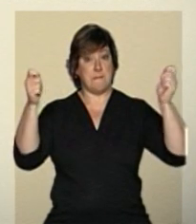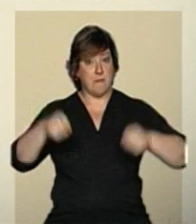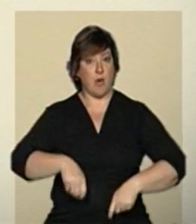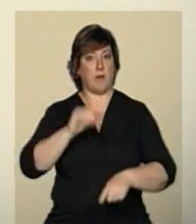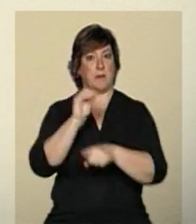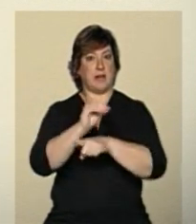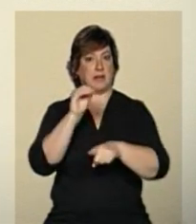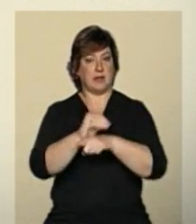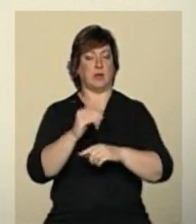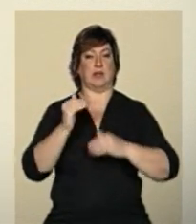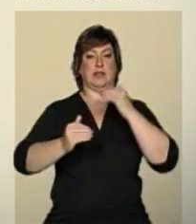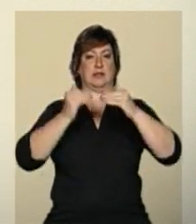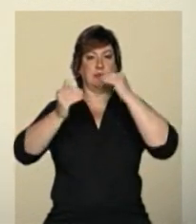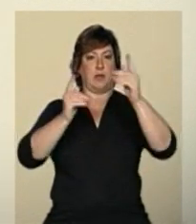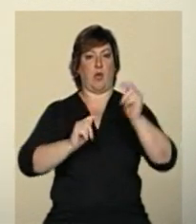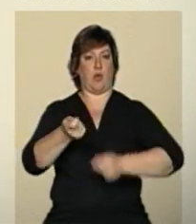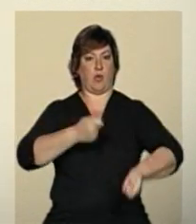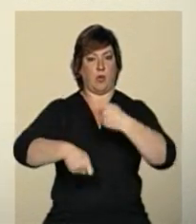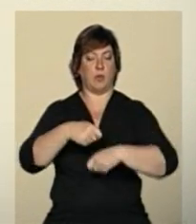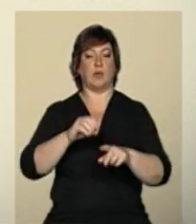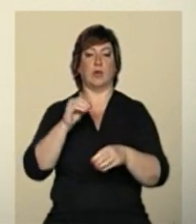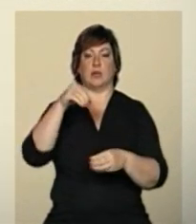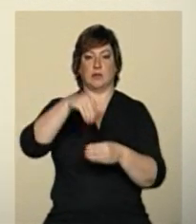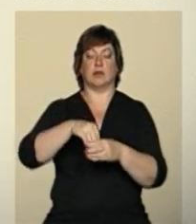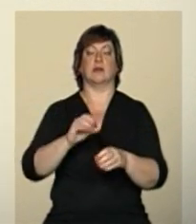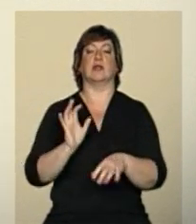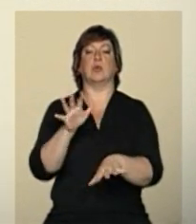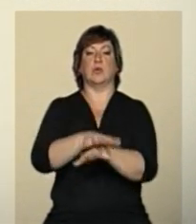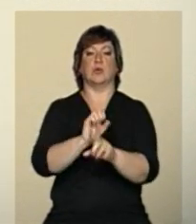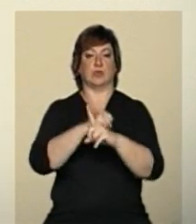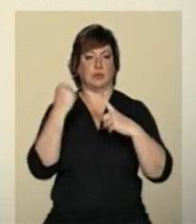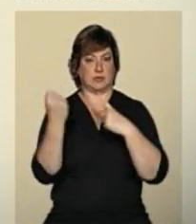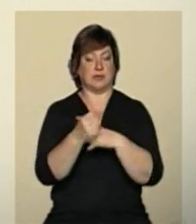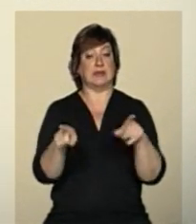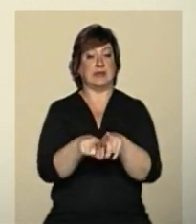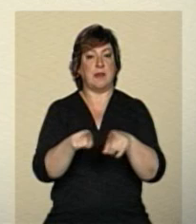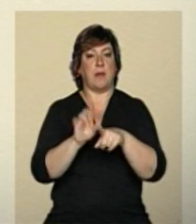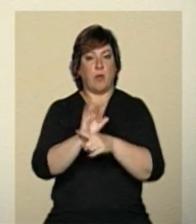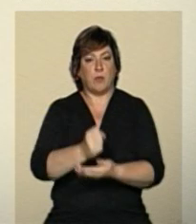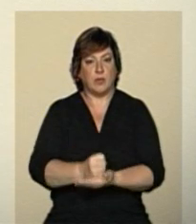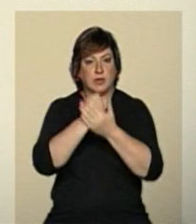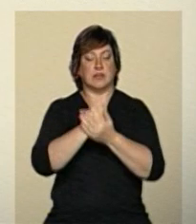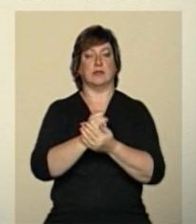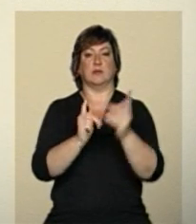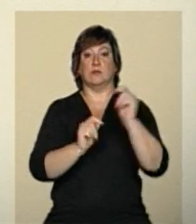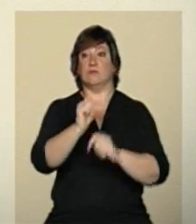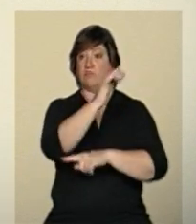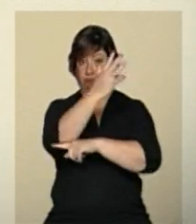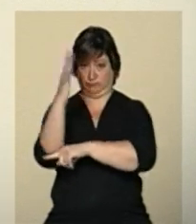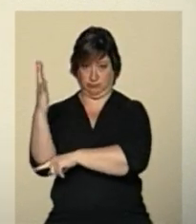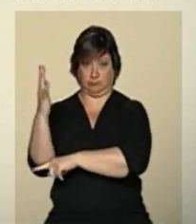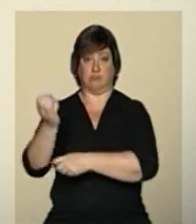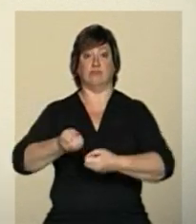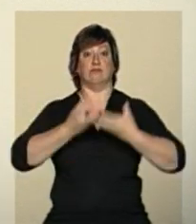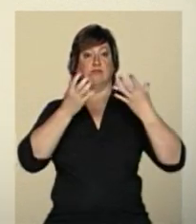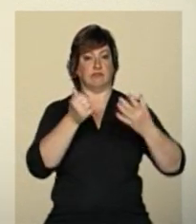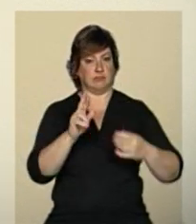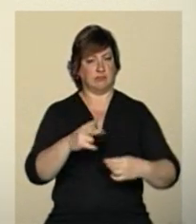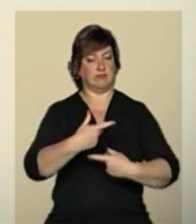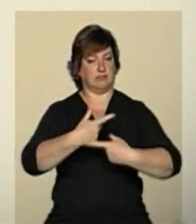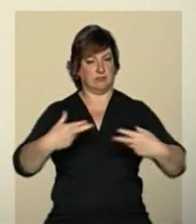o crescimento econômico com inclusão social e, ao mesmo tempo, proteger e preservar o meio ambiente.